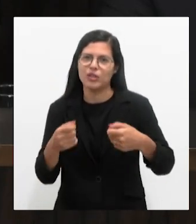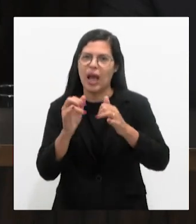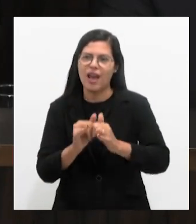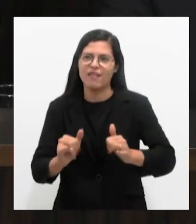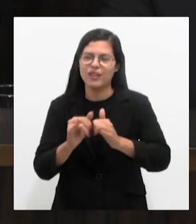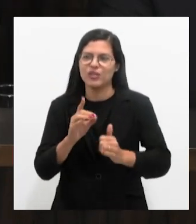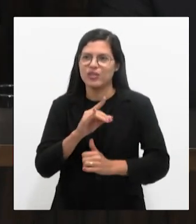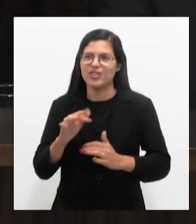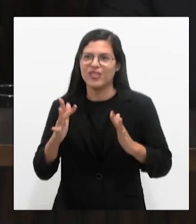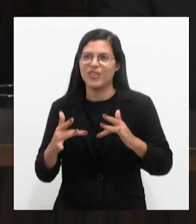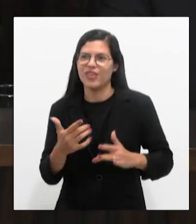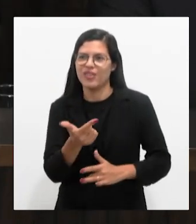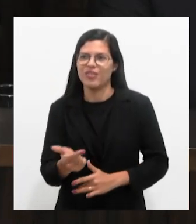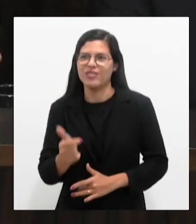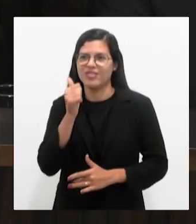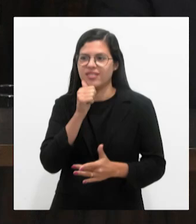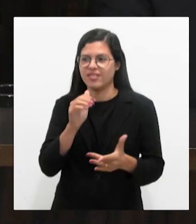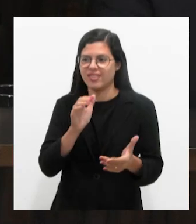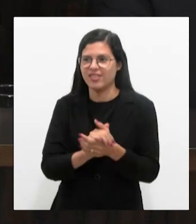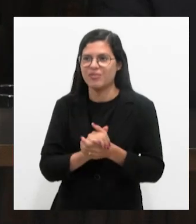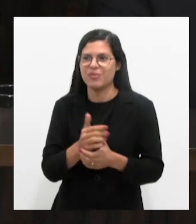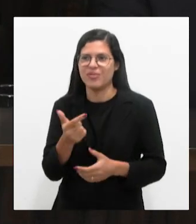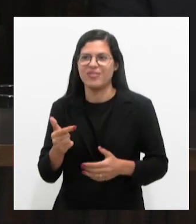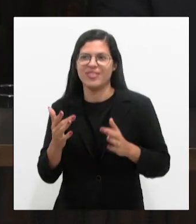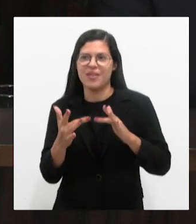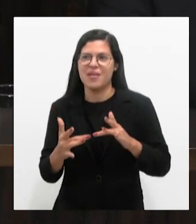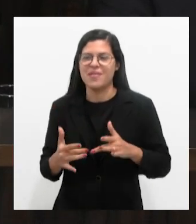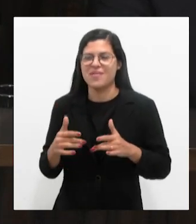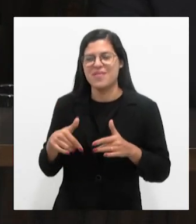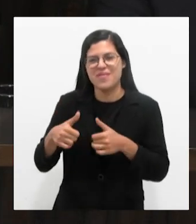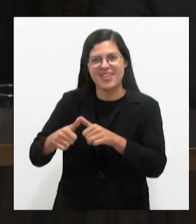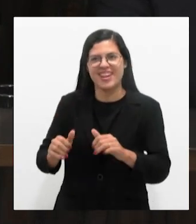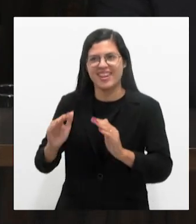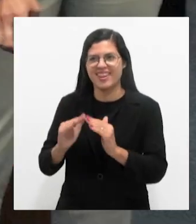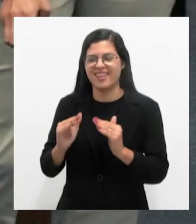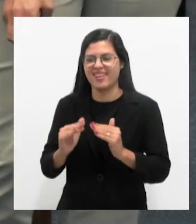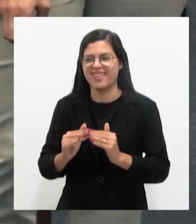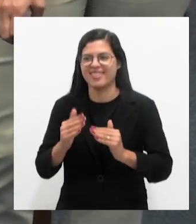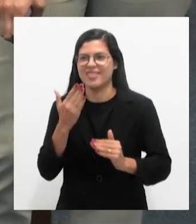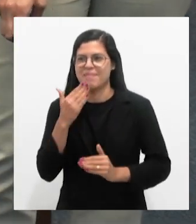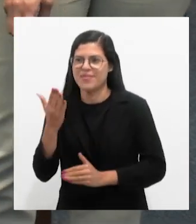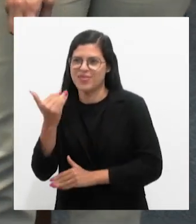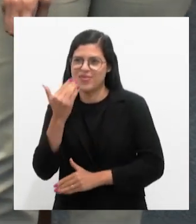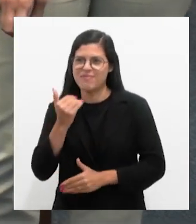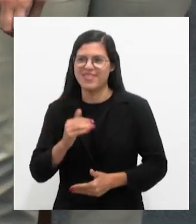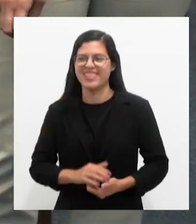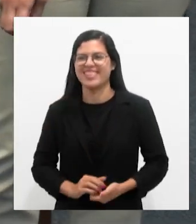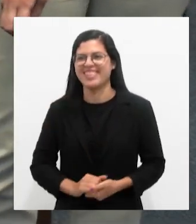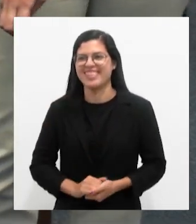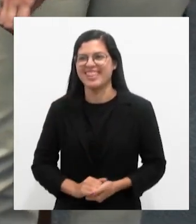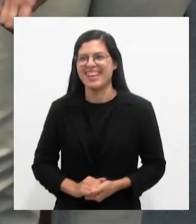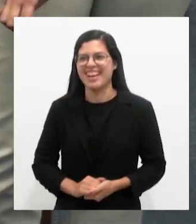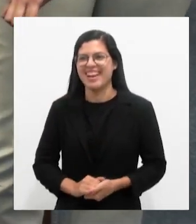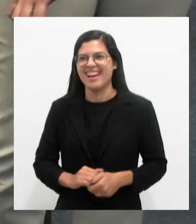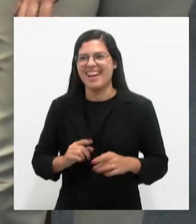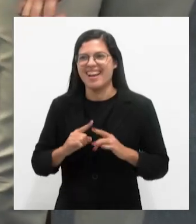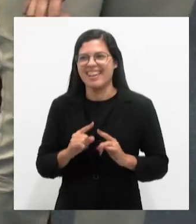não tenho esposa, não tenho namorado, vou ficar em casa, vou pedir um iFood, Tiaju. O único problema é que nesse dia fica